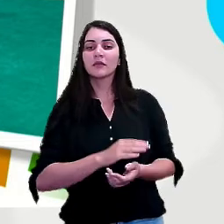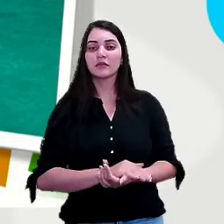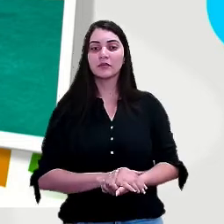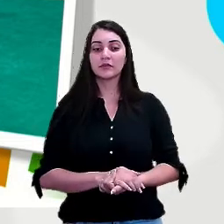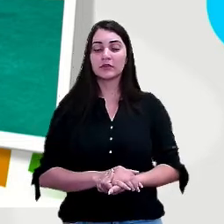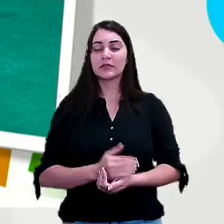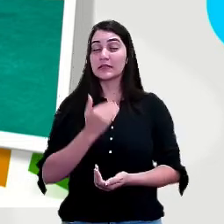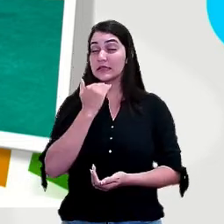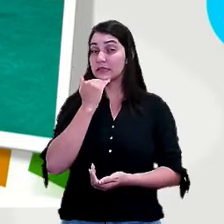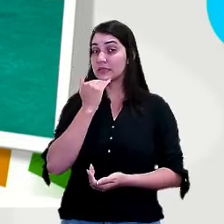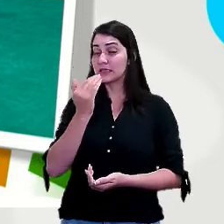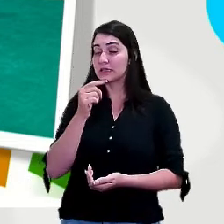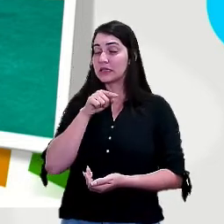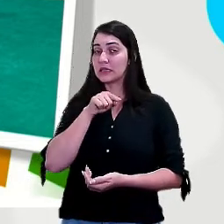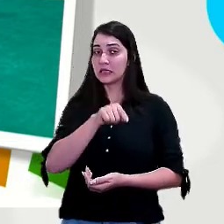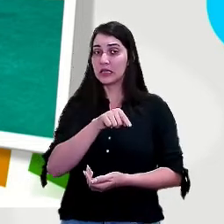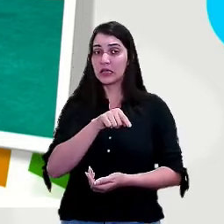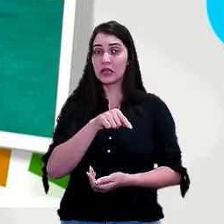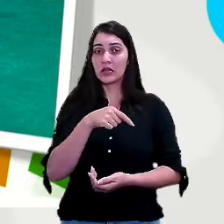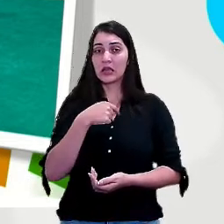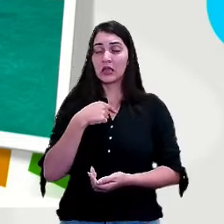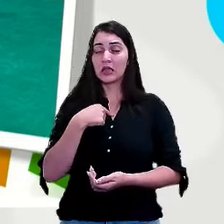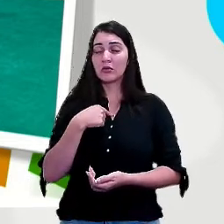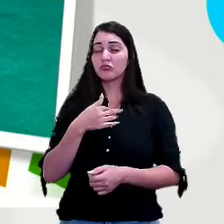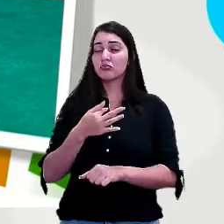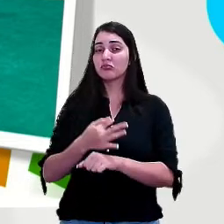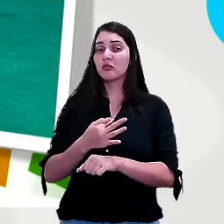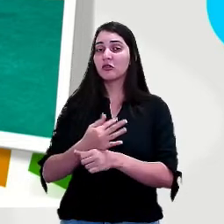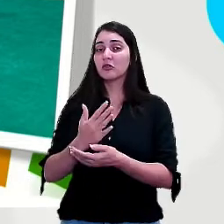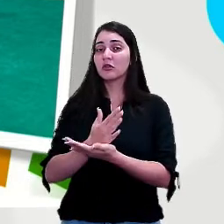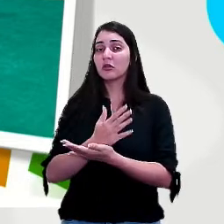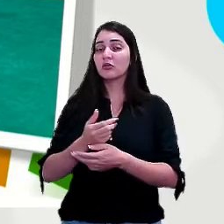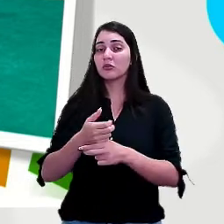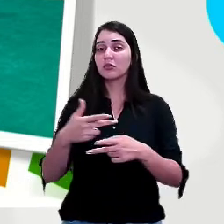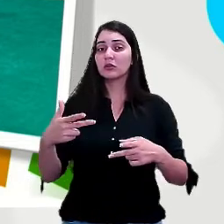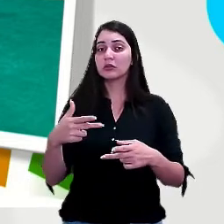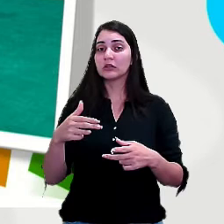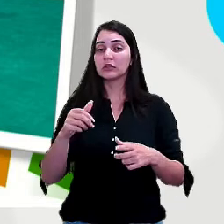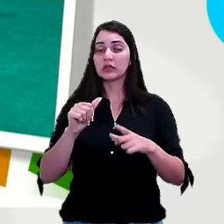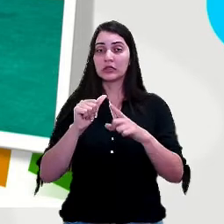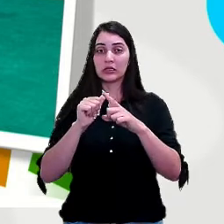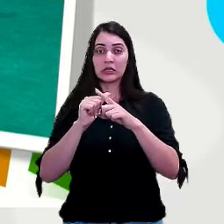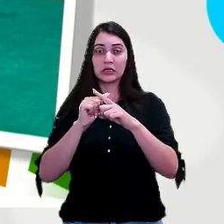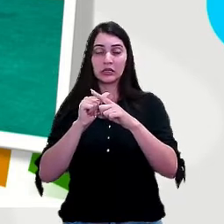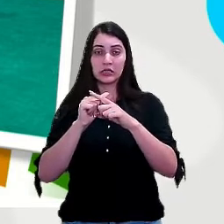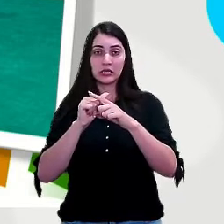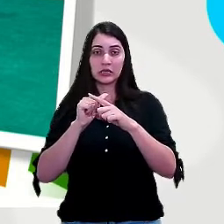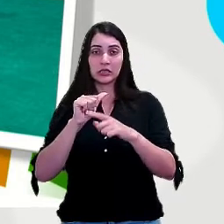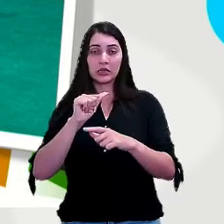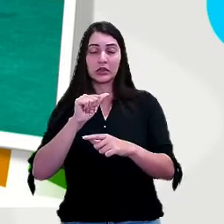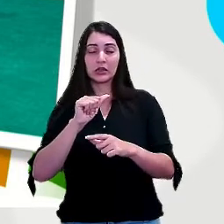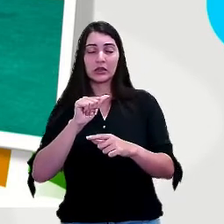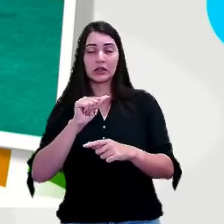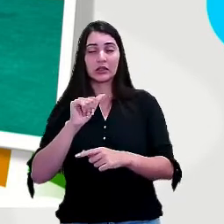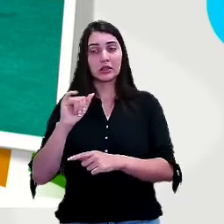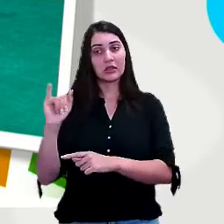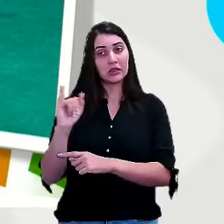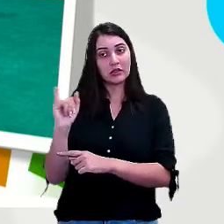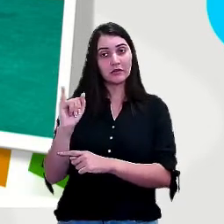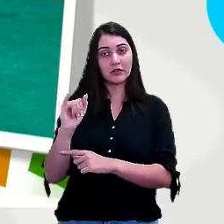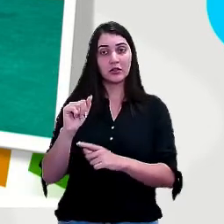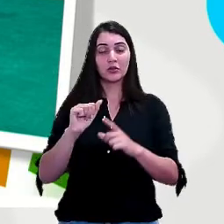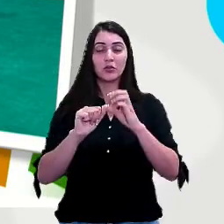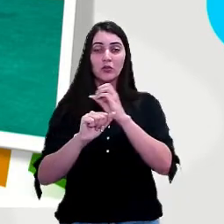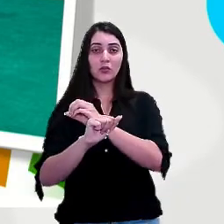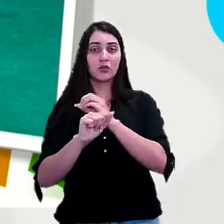Sem ele, eu sou incompleto. Definido ou indefinido, ele pode ser.